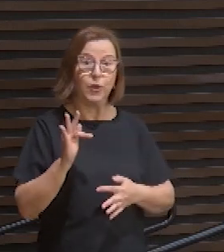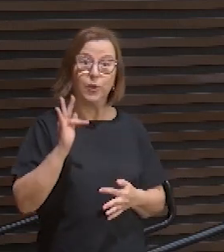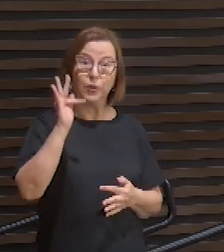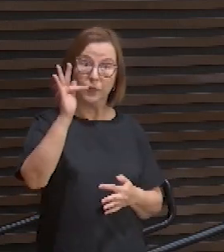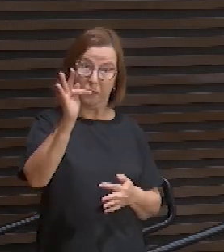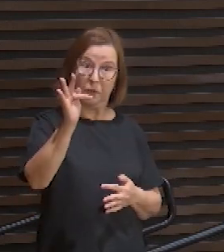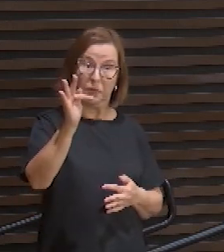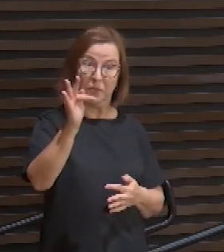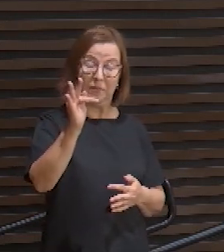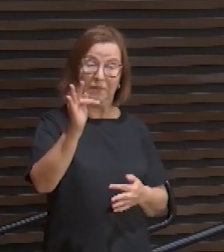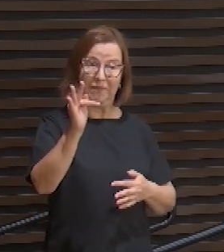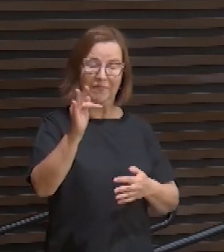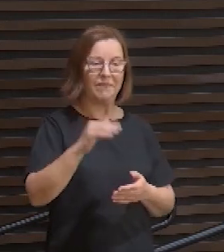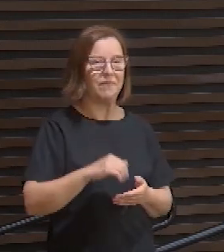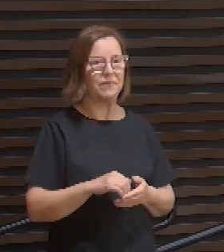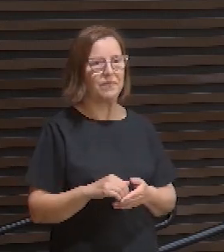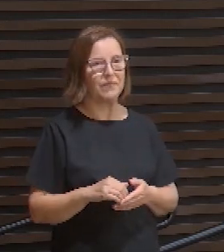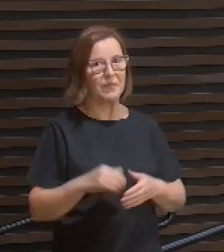agora.